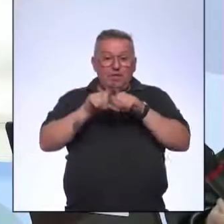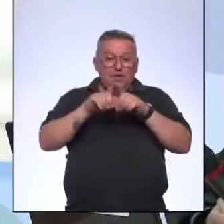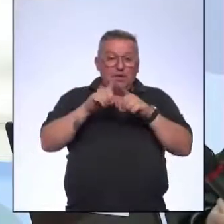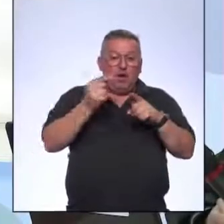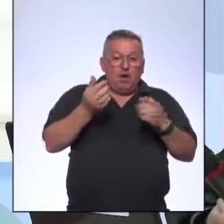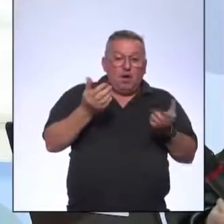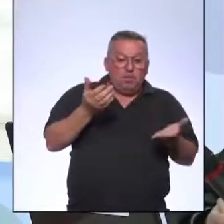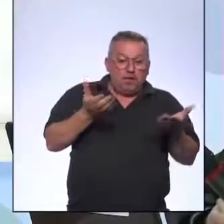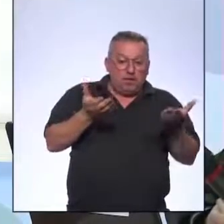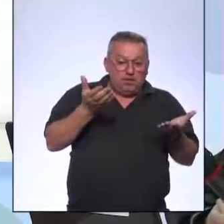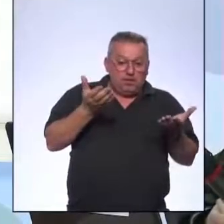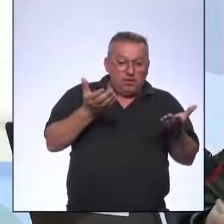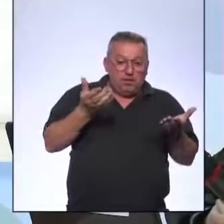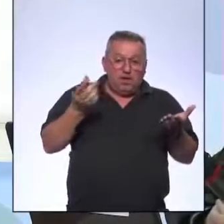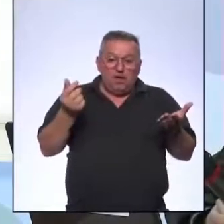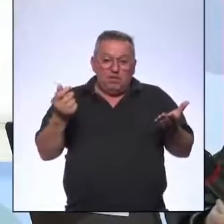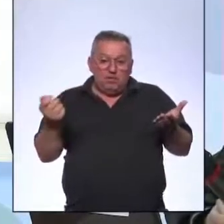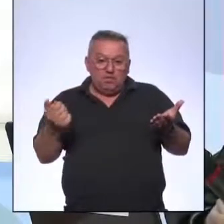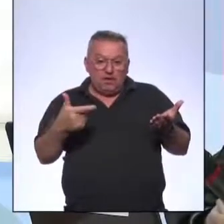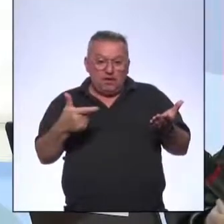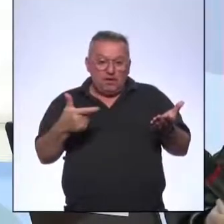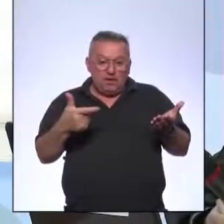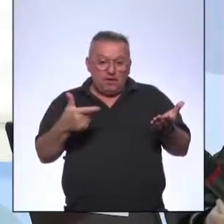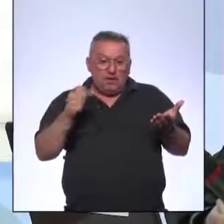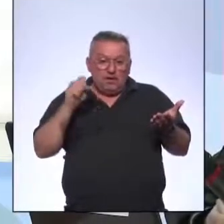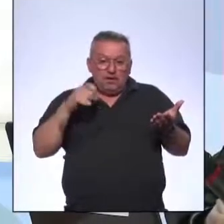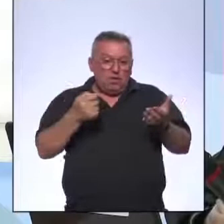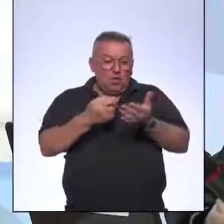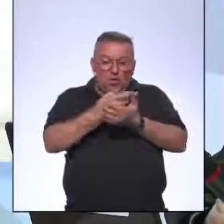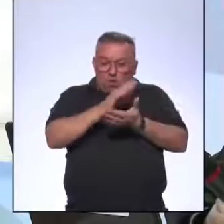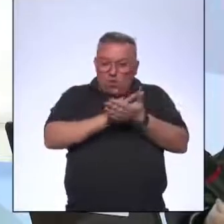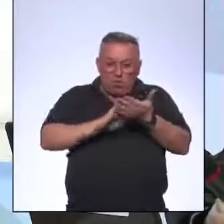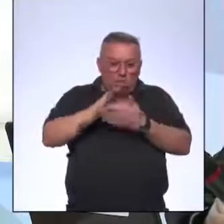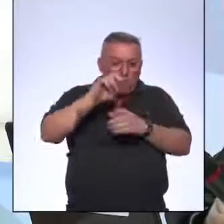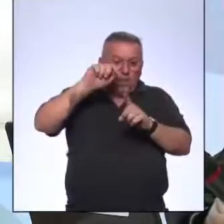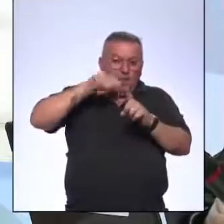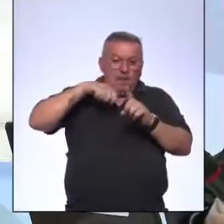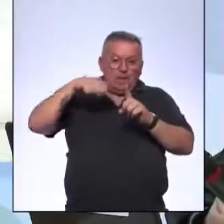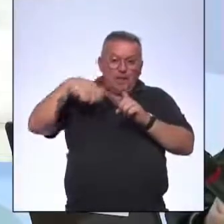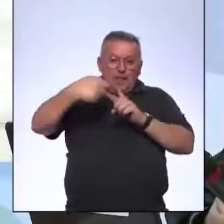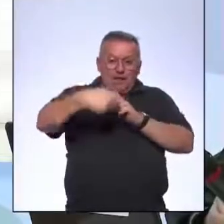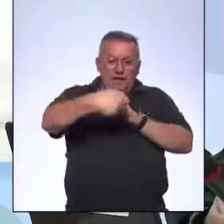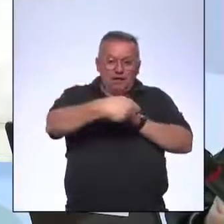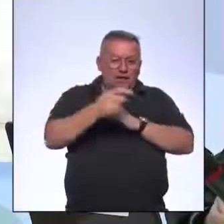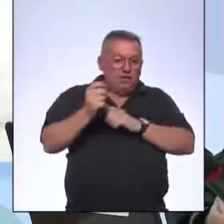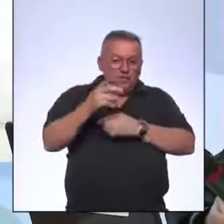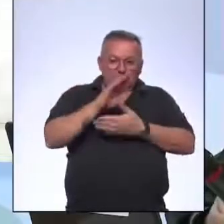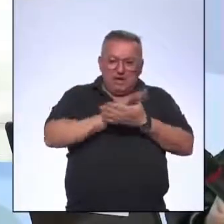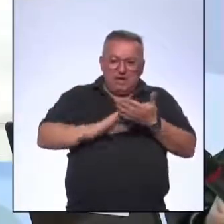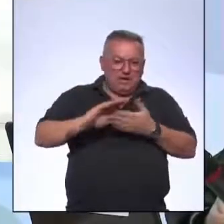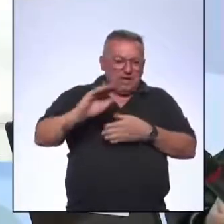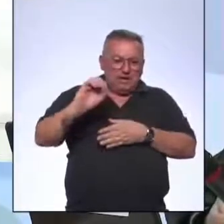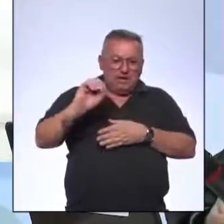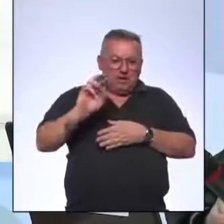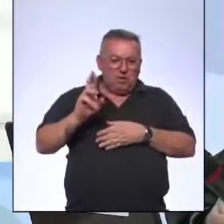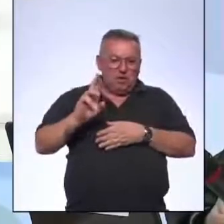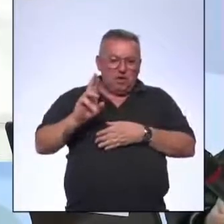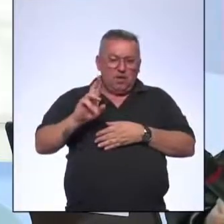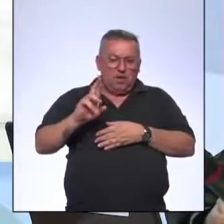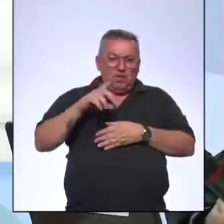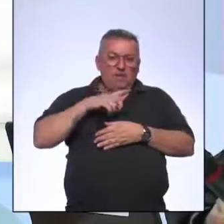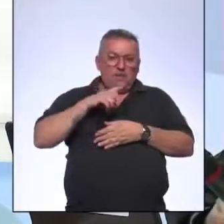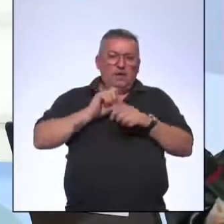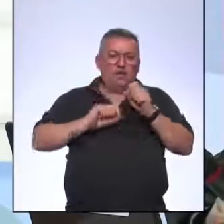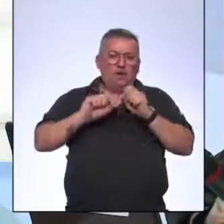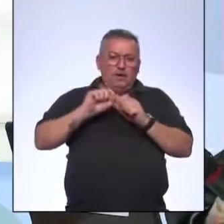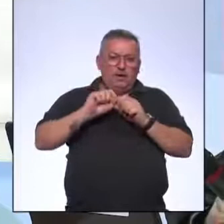então assim se eu não compro nenhuma banana eu não vou pagar nada então eu